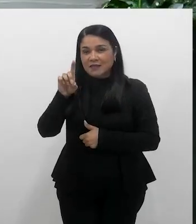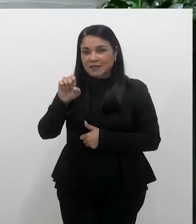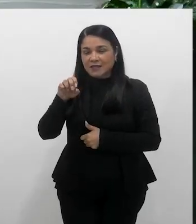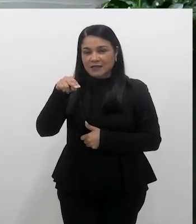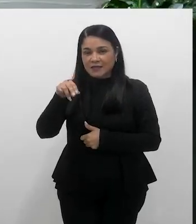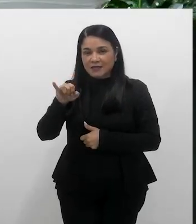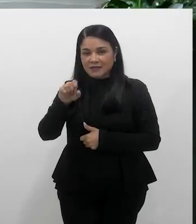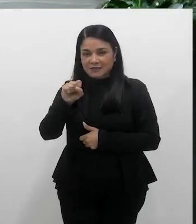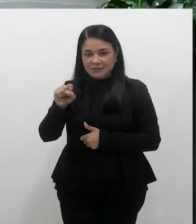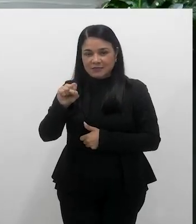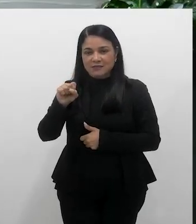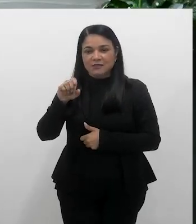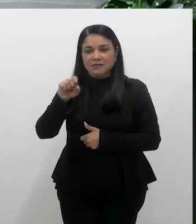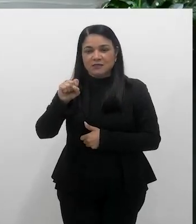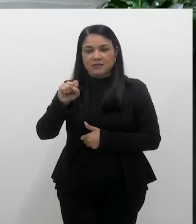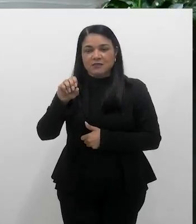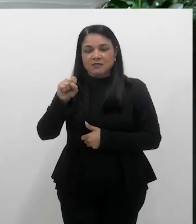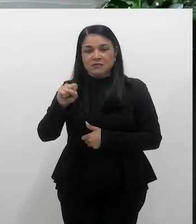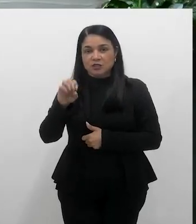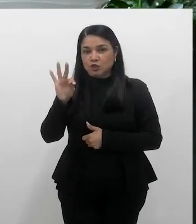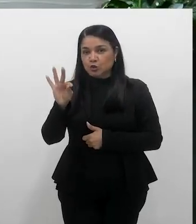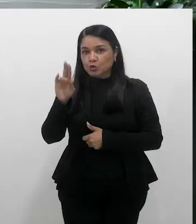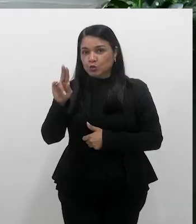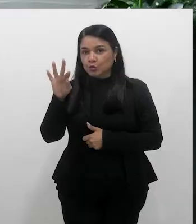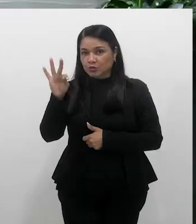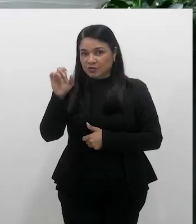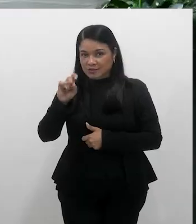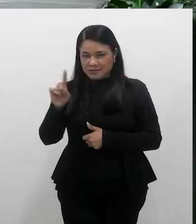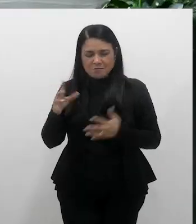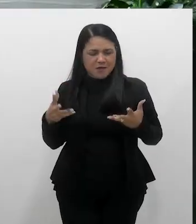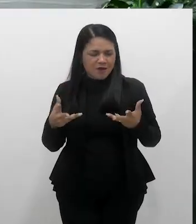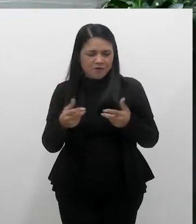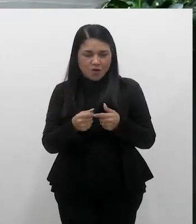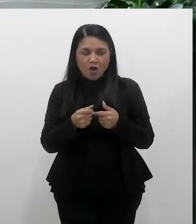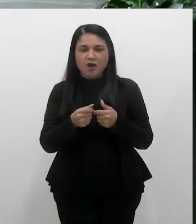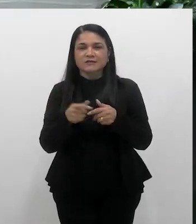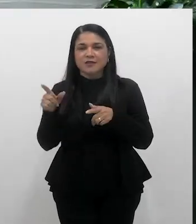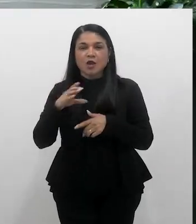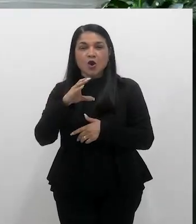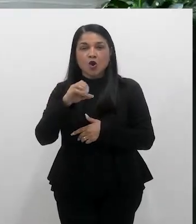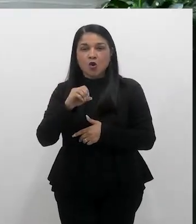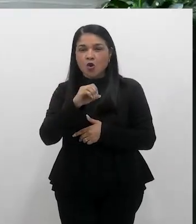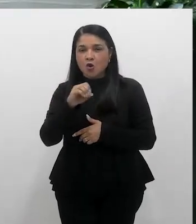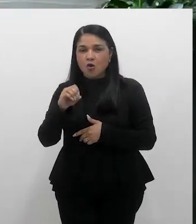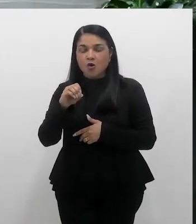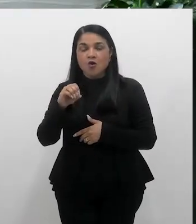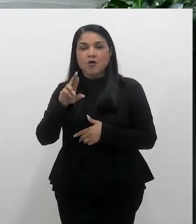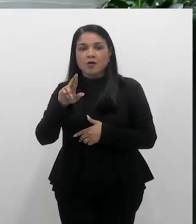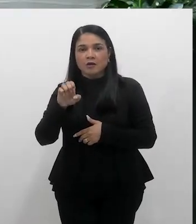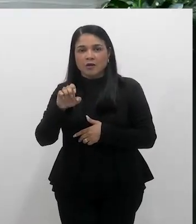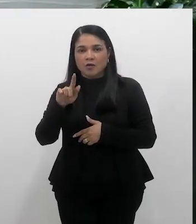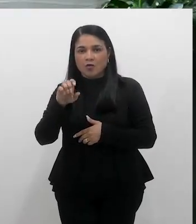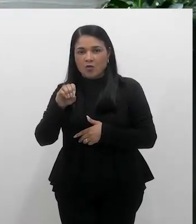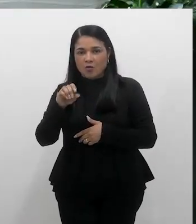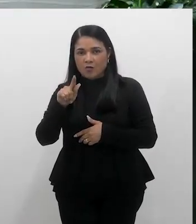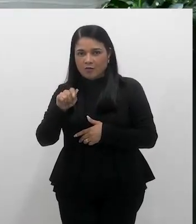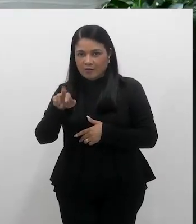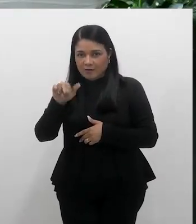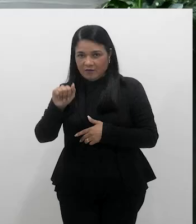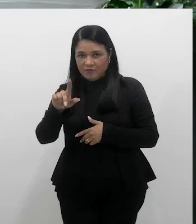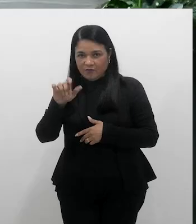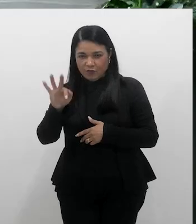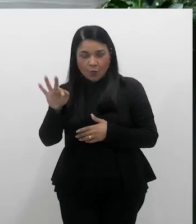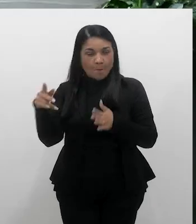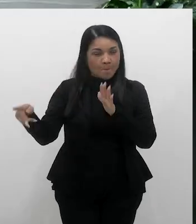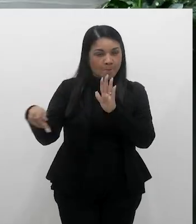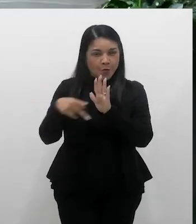Denise Stutz. A Denise maravilhosa. Maravilhosa, é uma das fundadoras do Grupo Corpo. Ela é maravilhosa, tem uma referência. Uma cena né, exato,